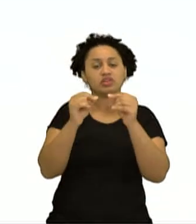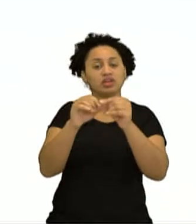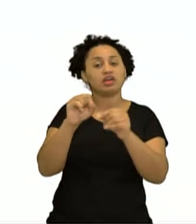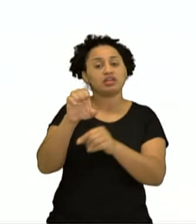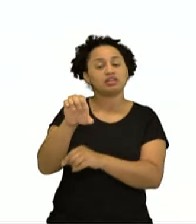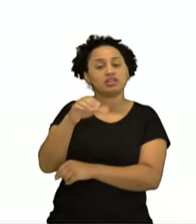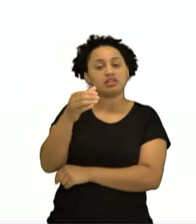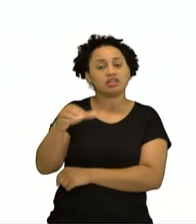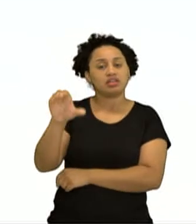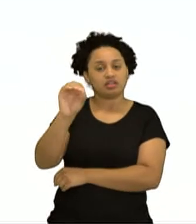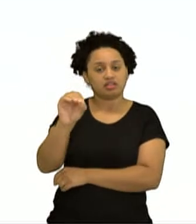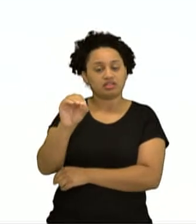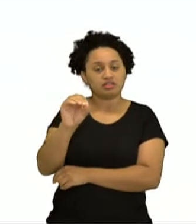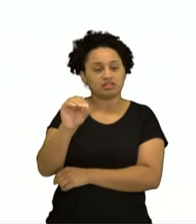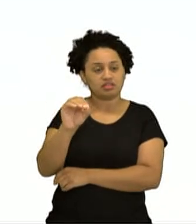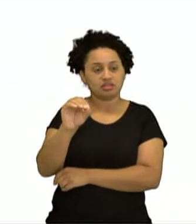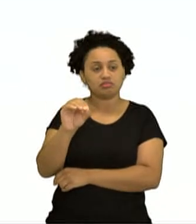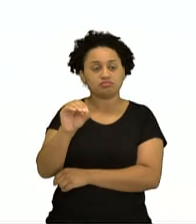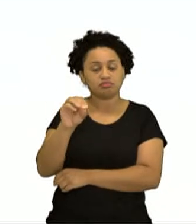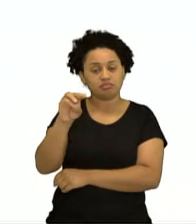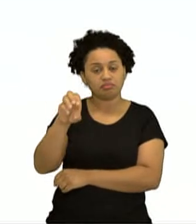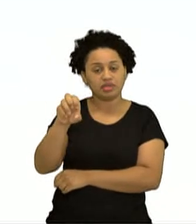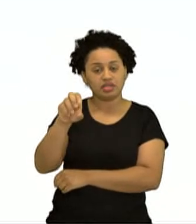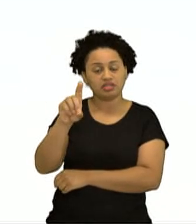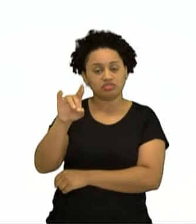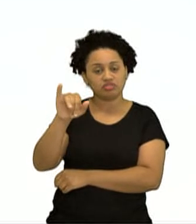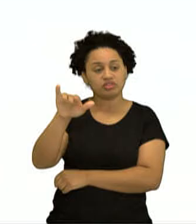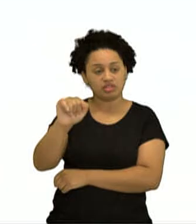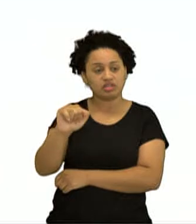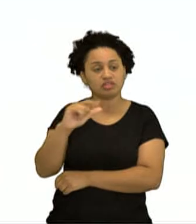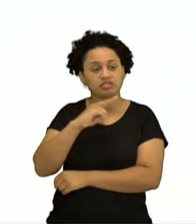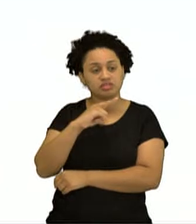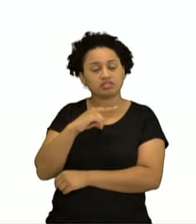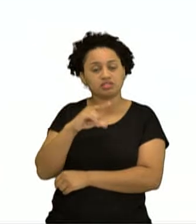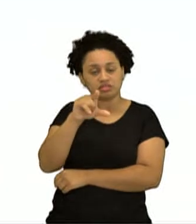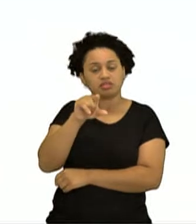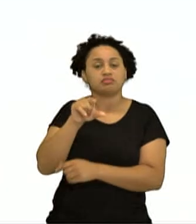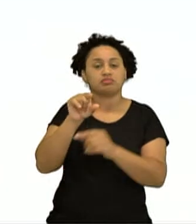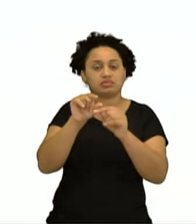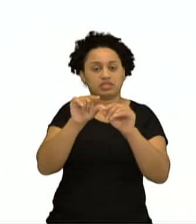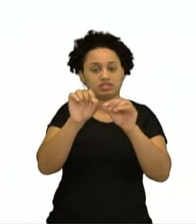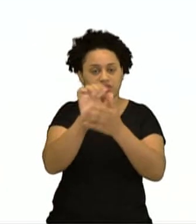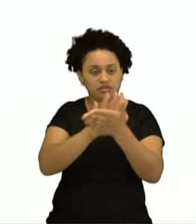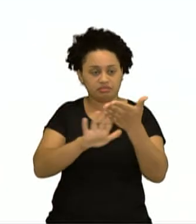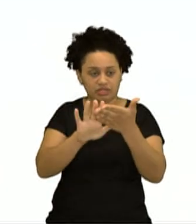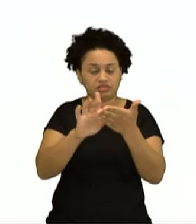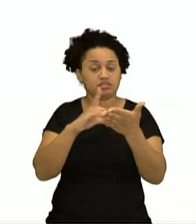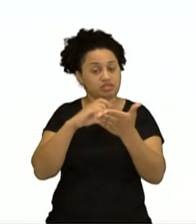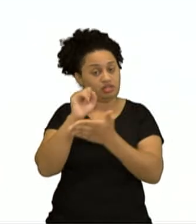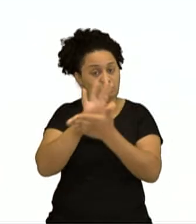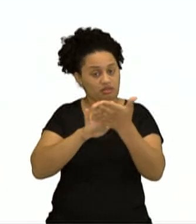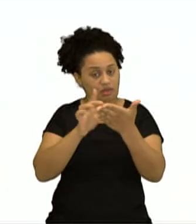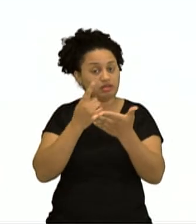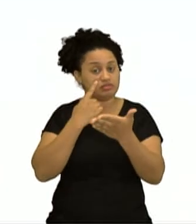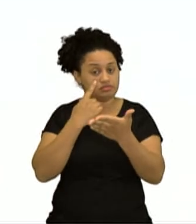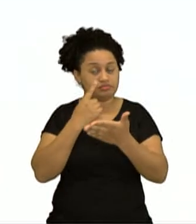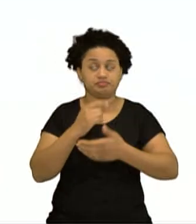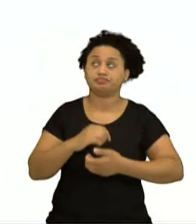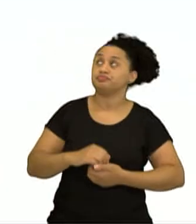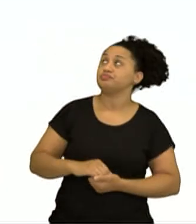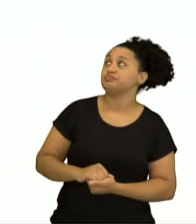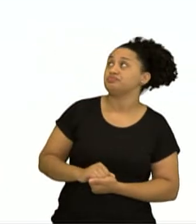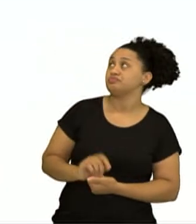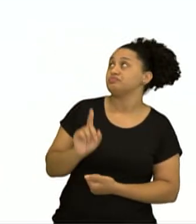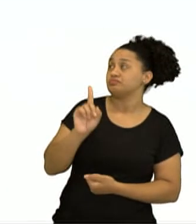secção transversal, a secção mediana dessa figura. Nós temos aqui a figura, tá? Aonde que